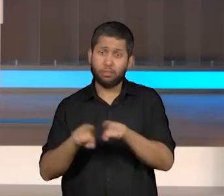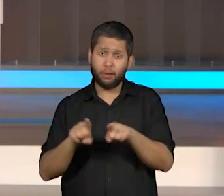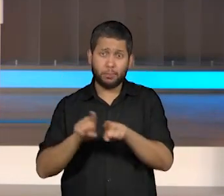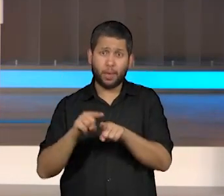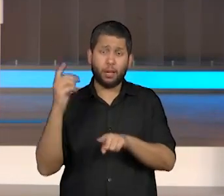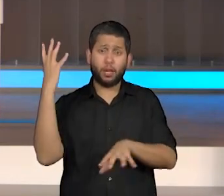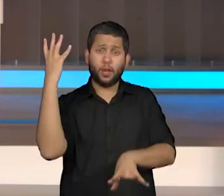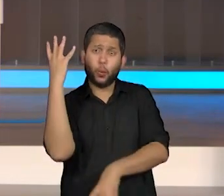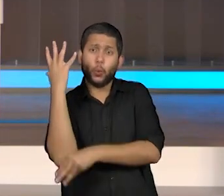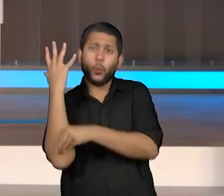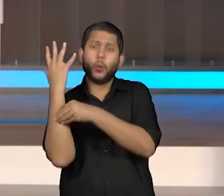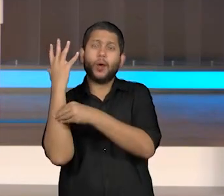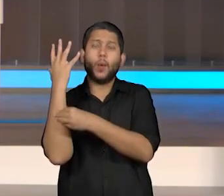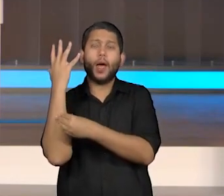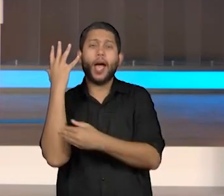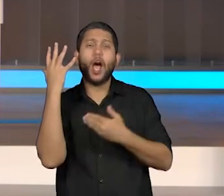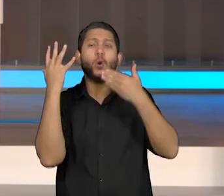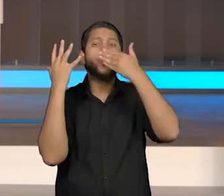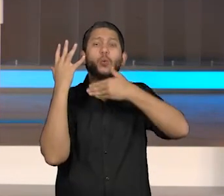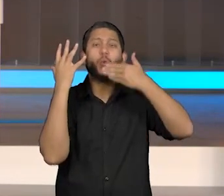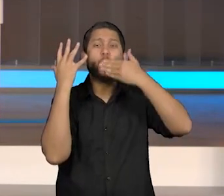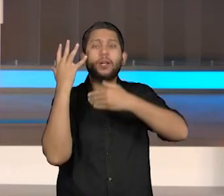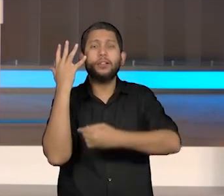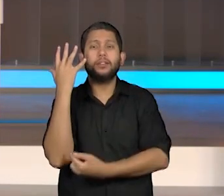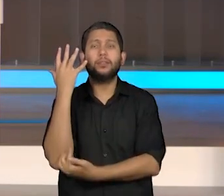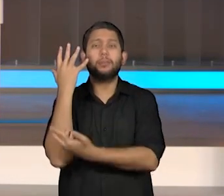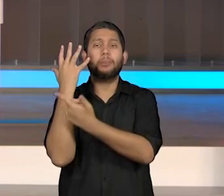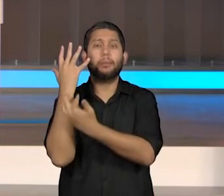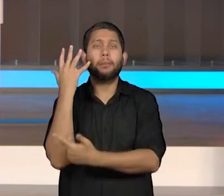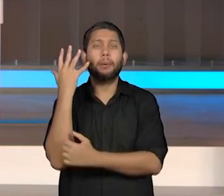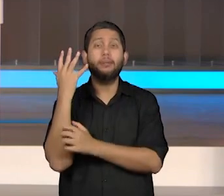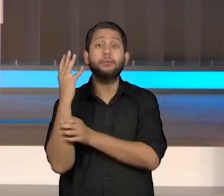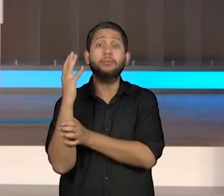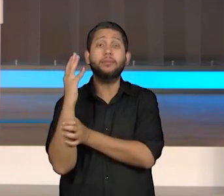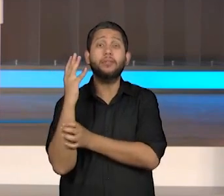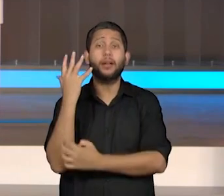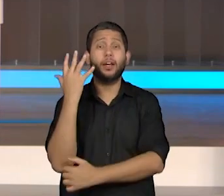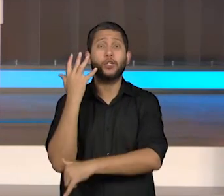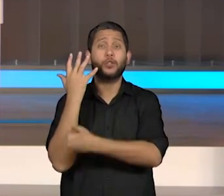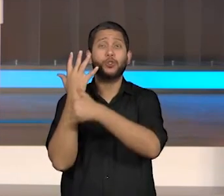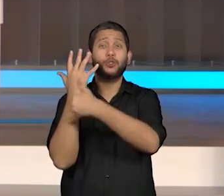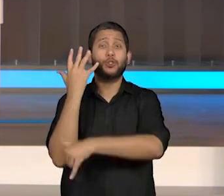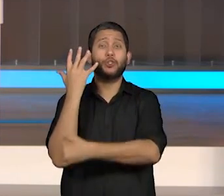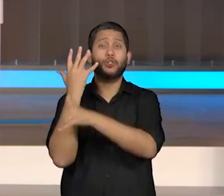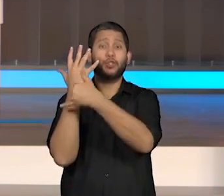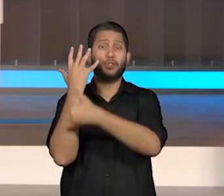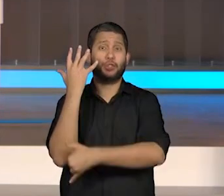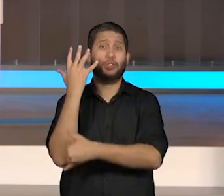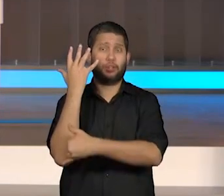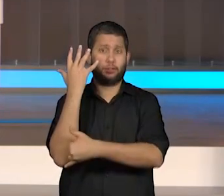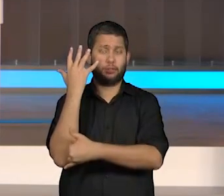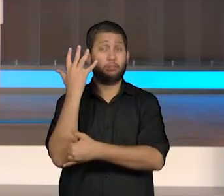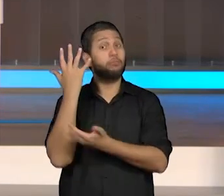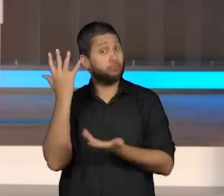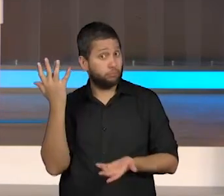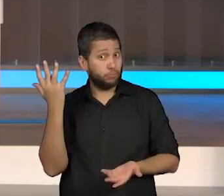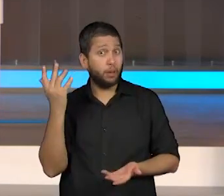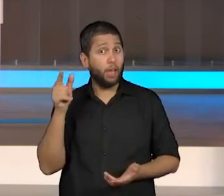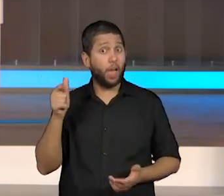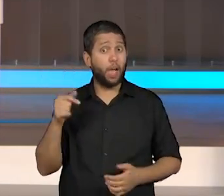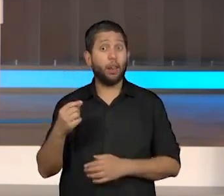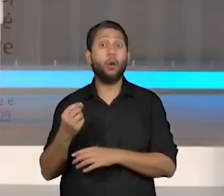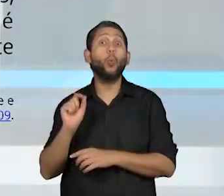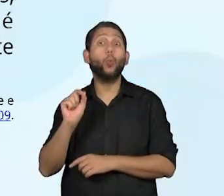bom, mas o açúcar, ele ajuda a dar uma energia. E é isso que dá a energia das plantas, é isso que alimenta a planta. É